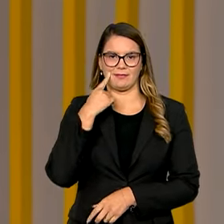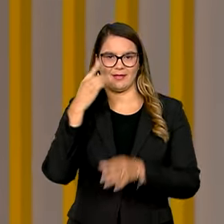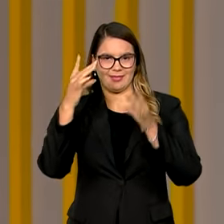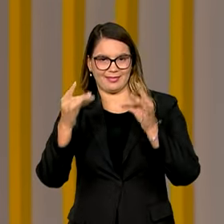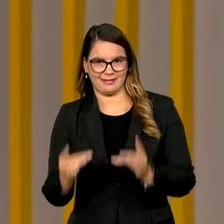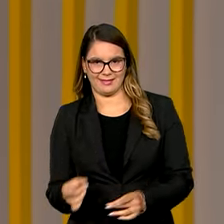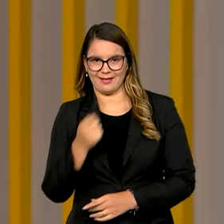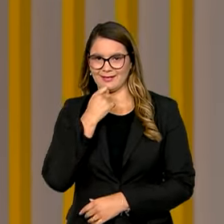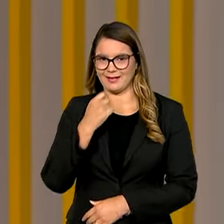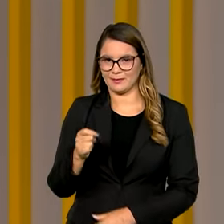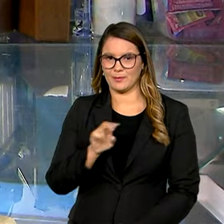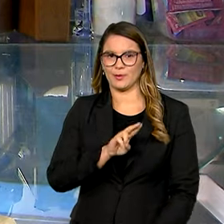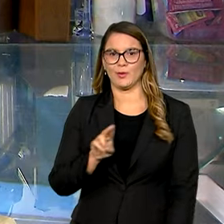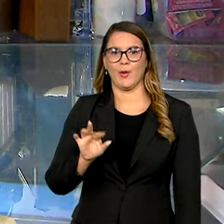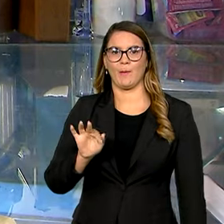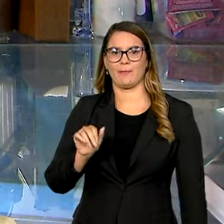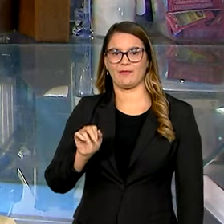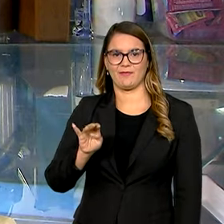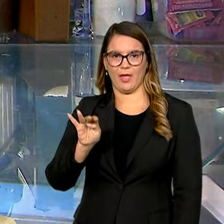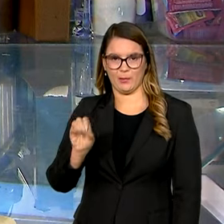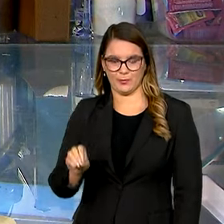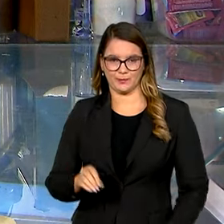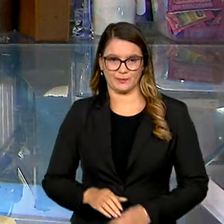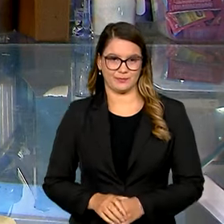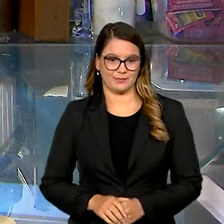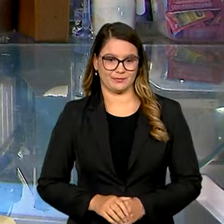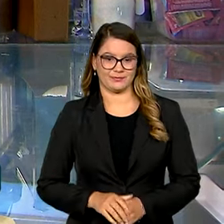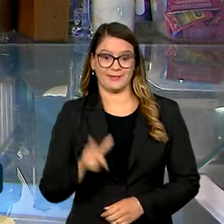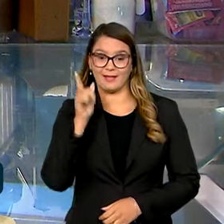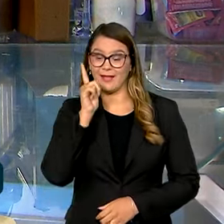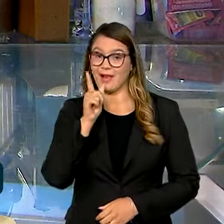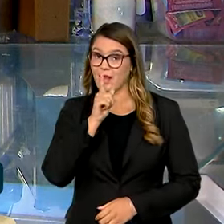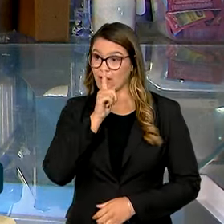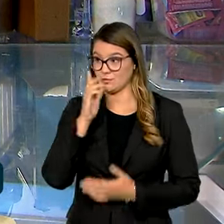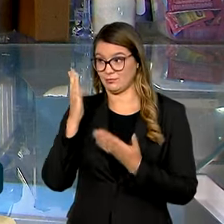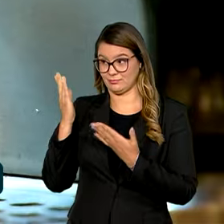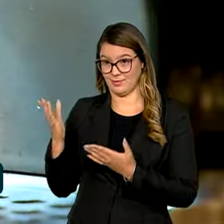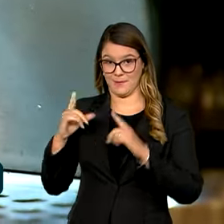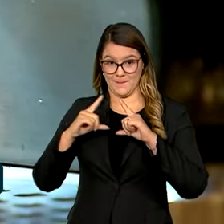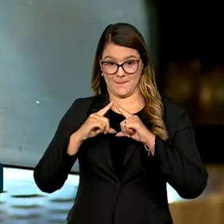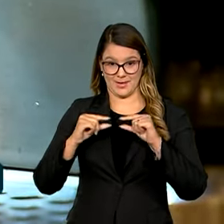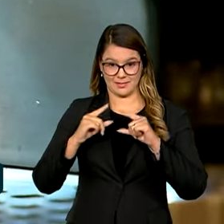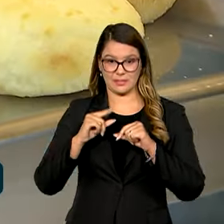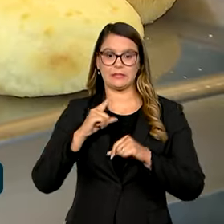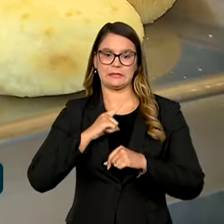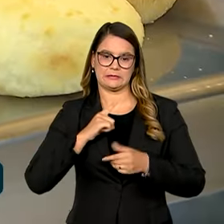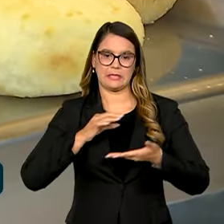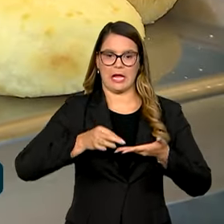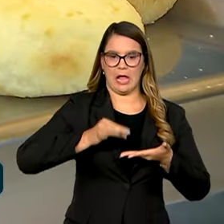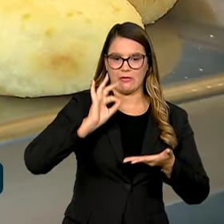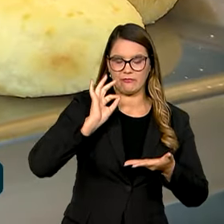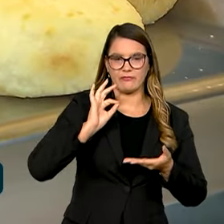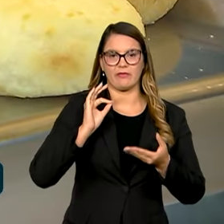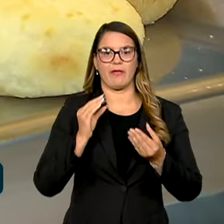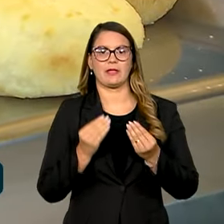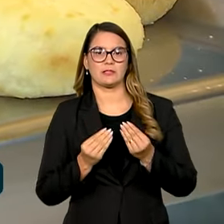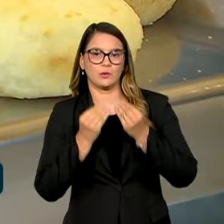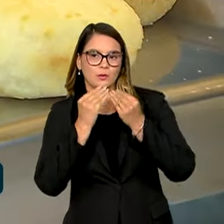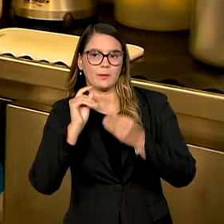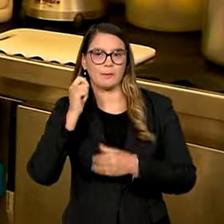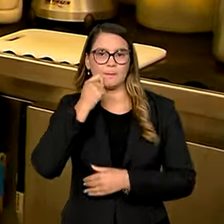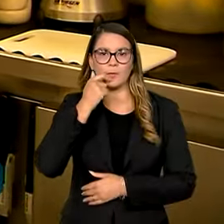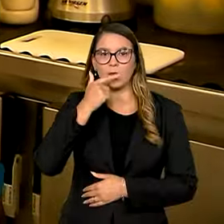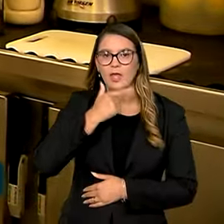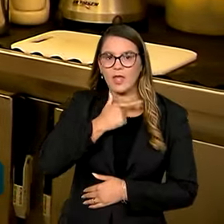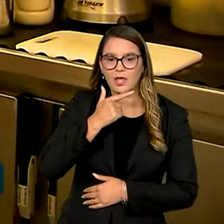reportagem de Pablo Mundim. Na lanchonete do Carioca, em Brasília, tem café, sanduíche, pão de